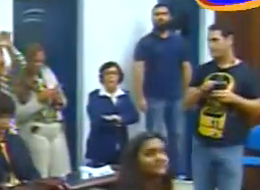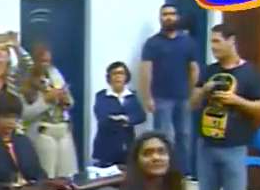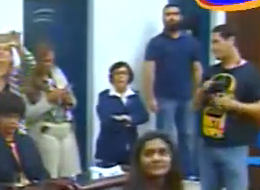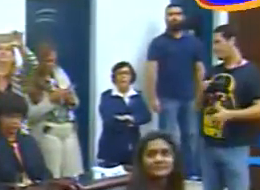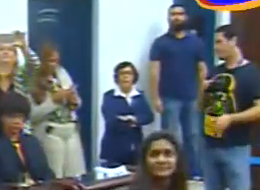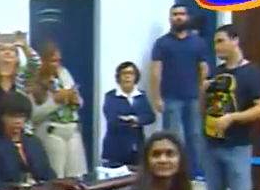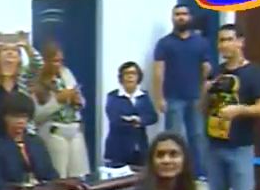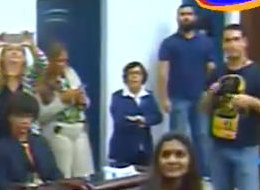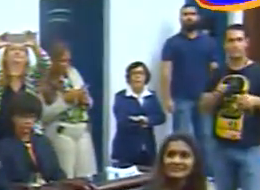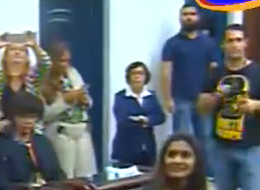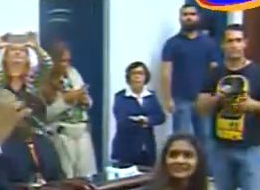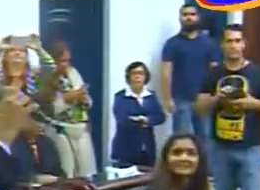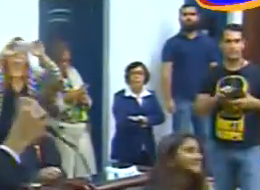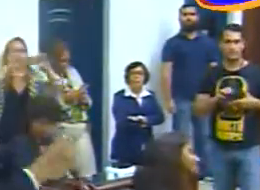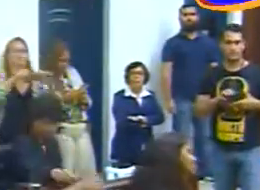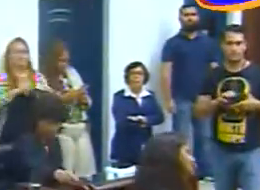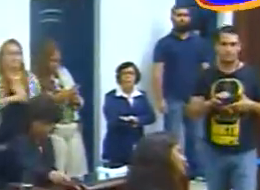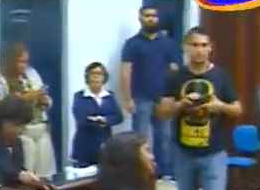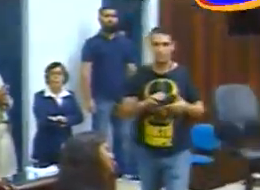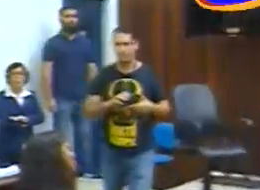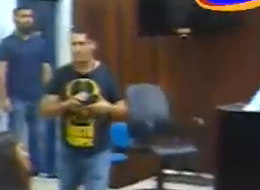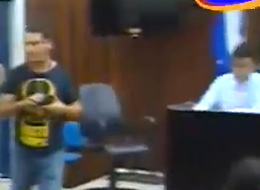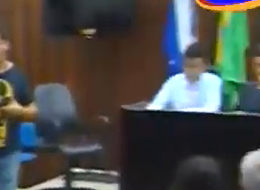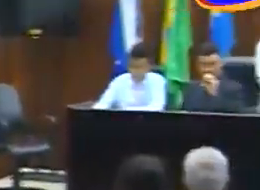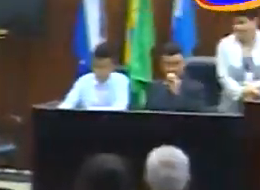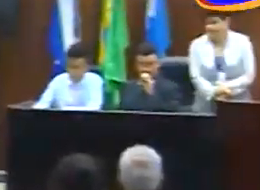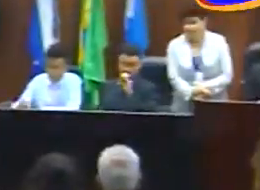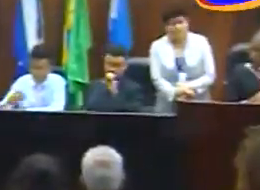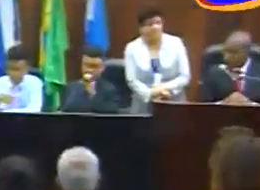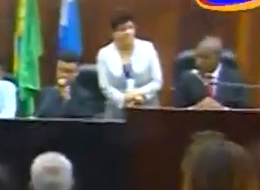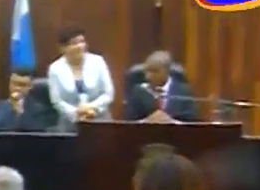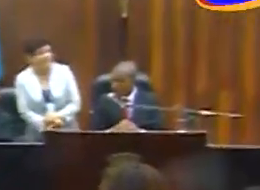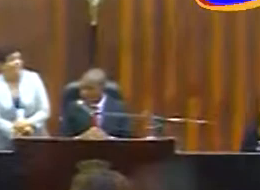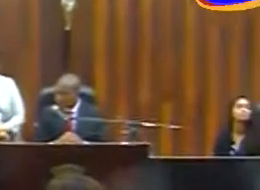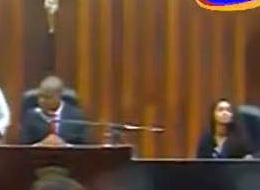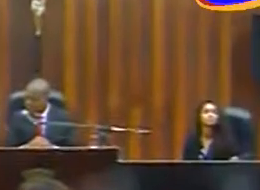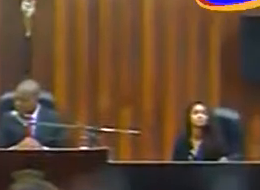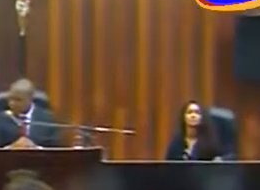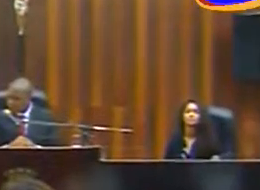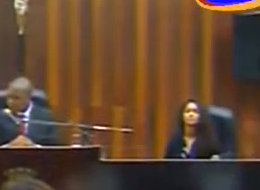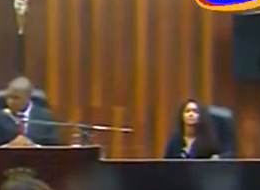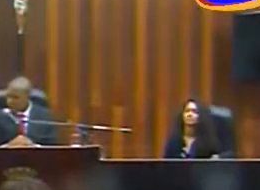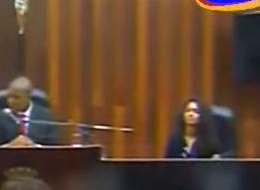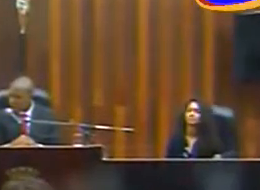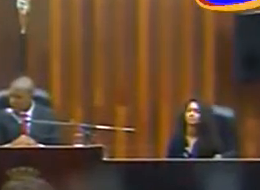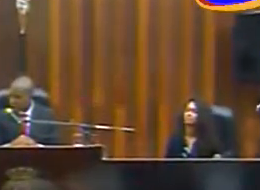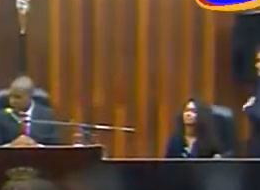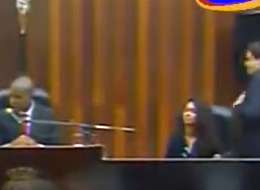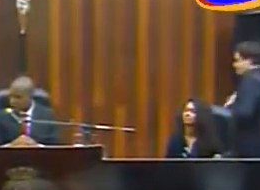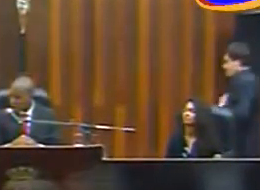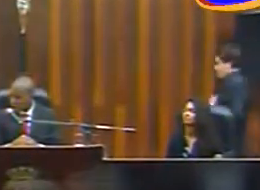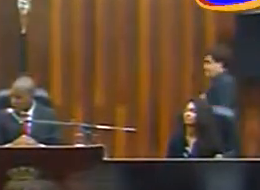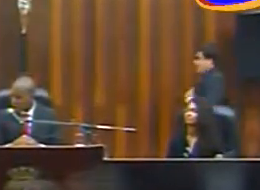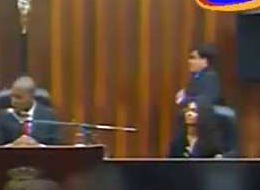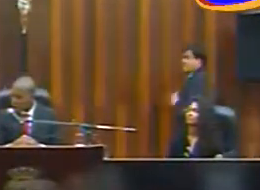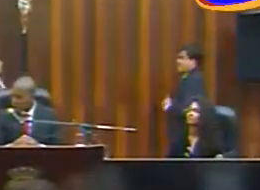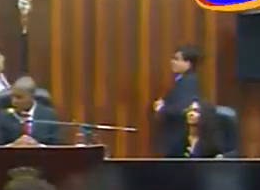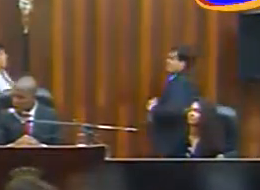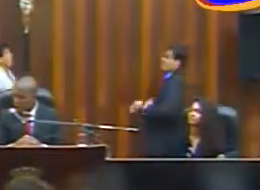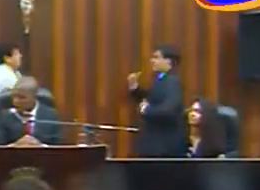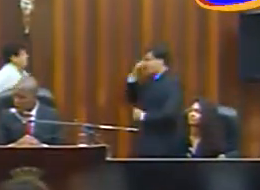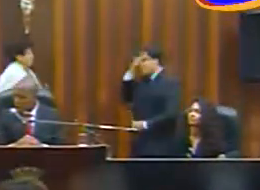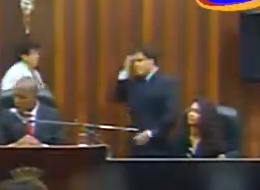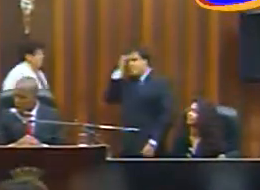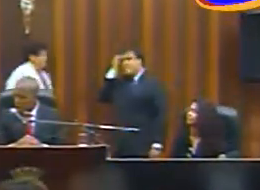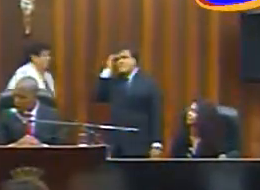Eu voto no Saulo. Com a palavra, a nobre vereadora Márcia Rodrigues Pacheco. Não está